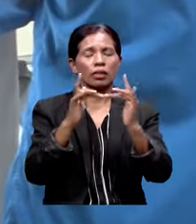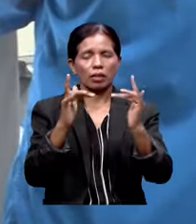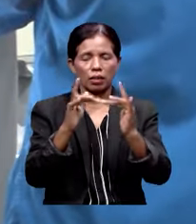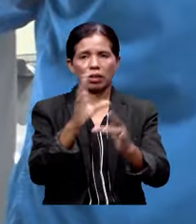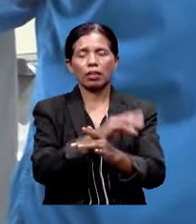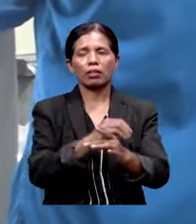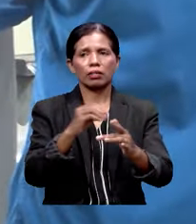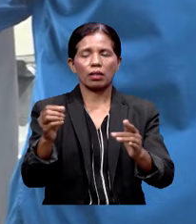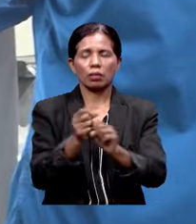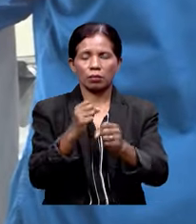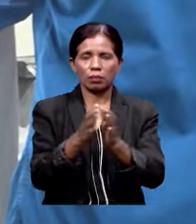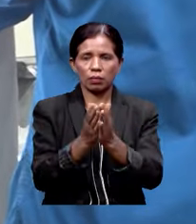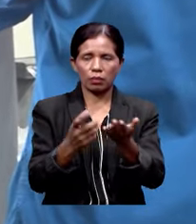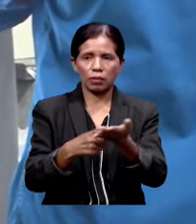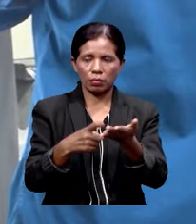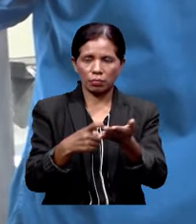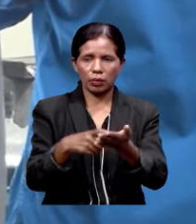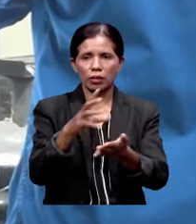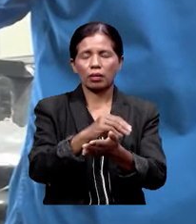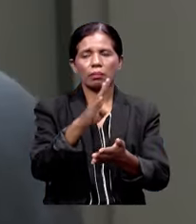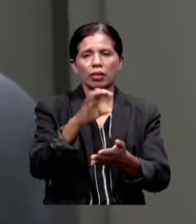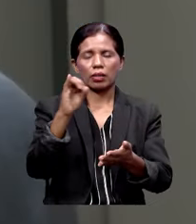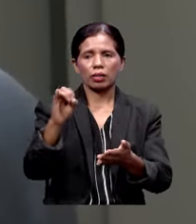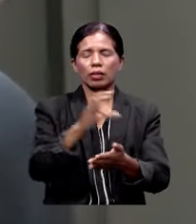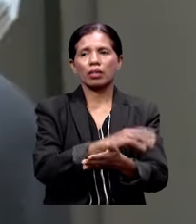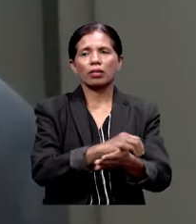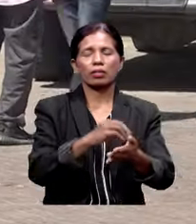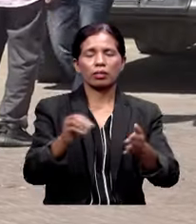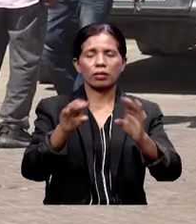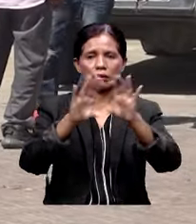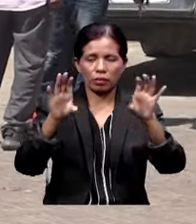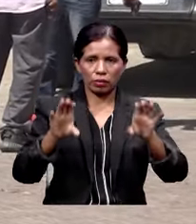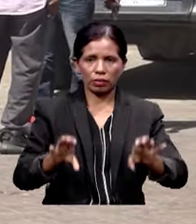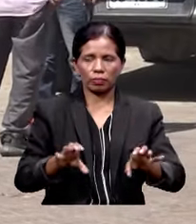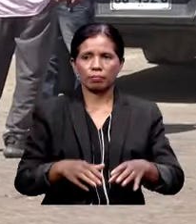bilet identidade sertifikado residensia diak no certidão Moris Luciano Amaral Aderito Simenes GMN.